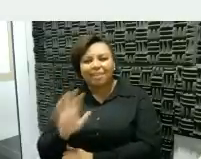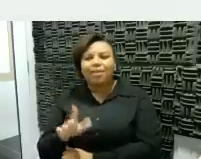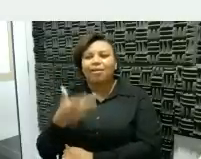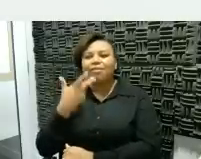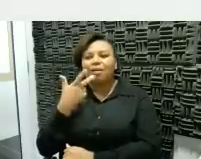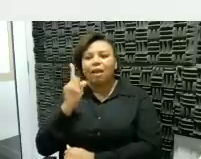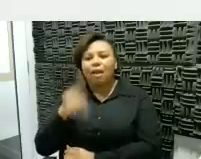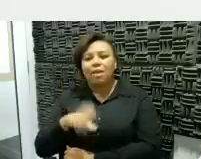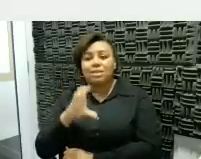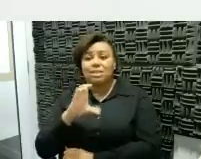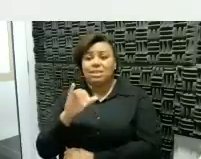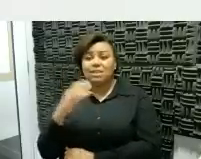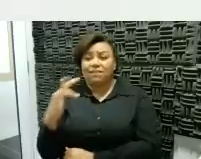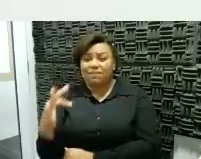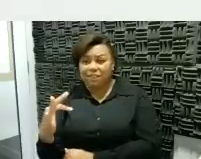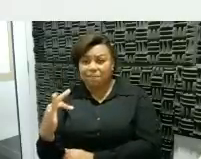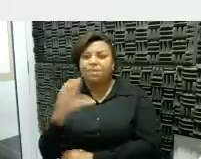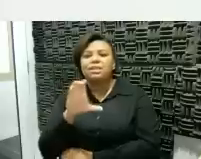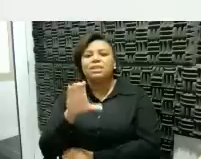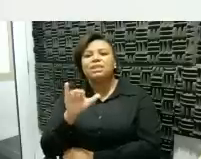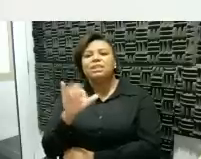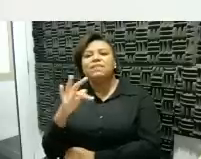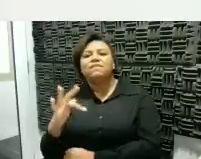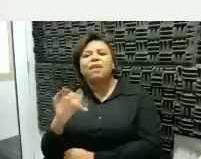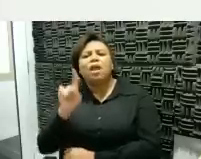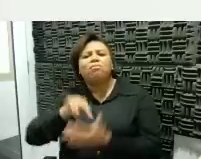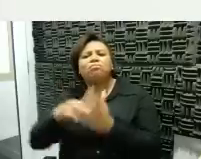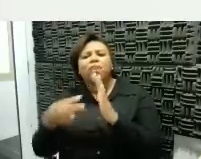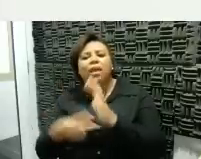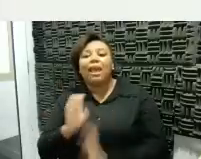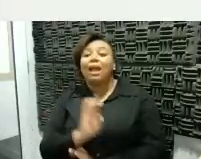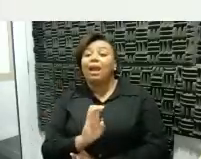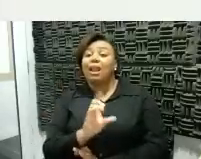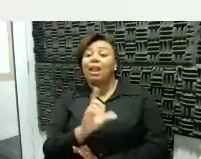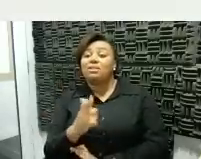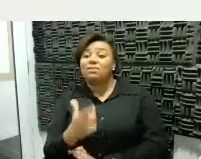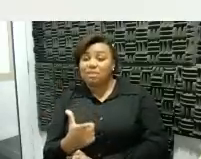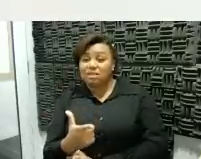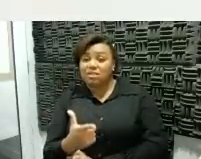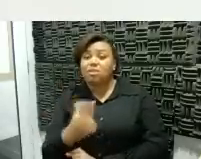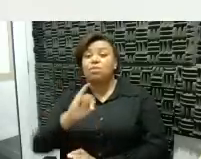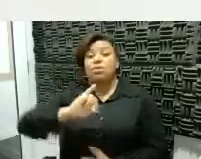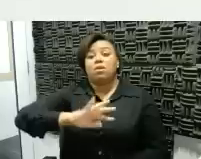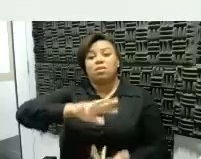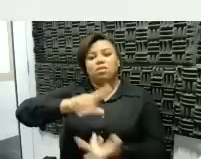a cif é o a classificação internacional de